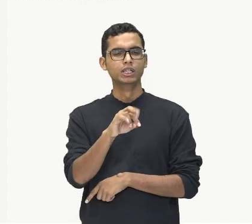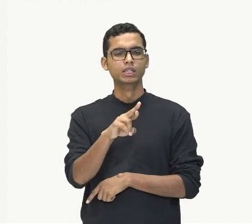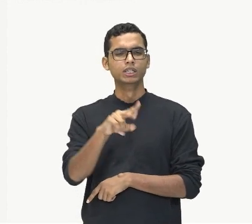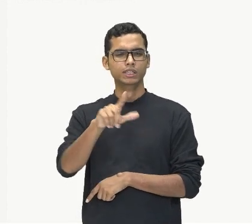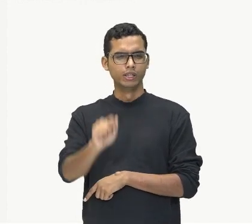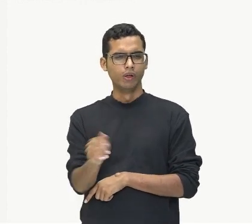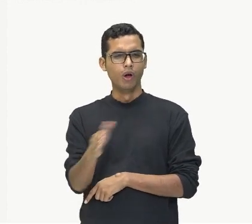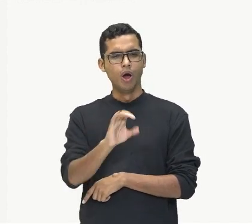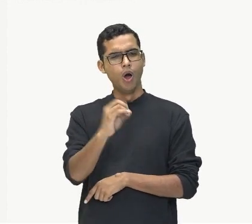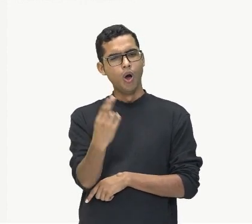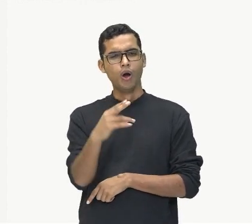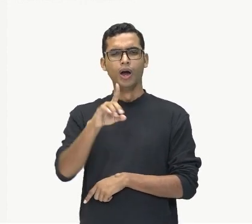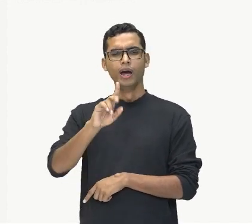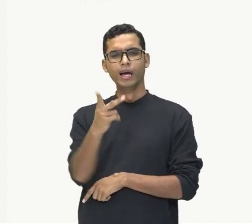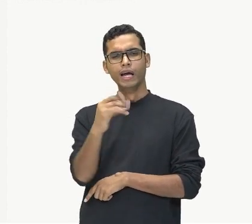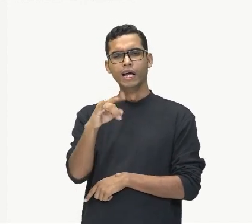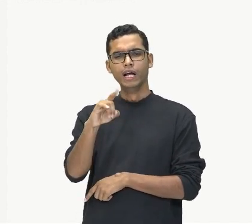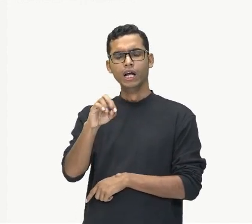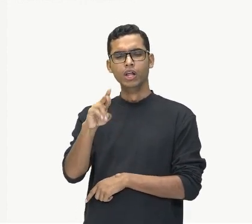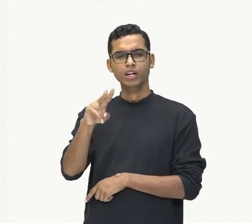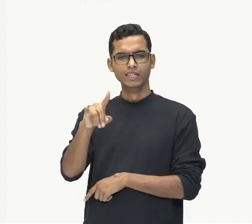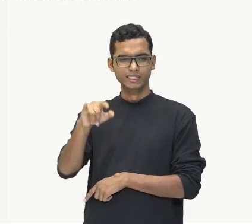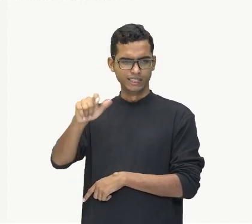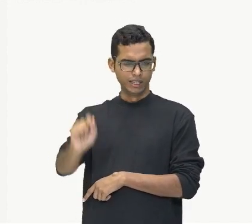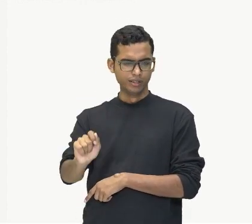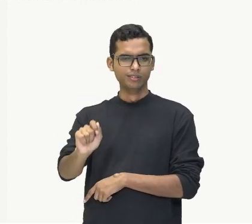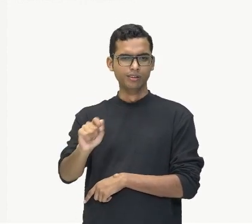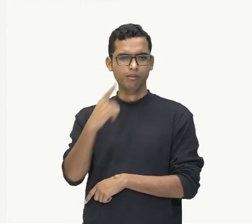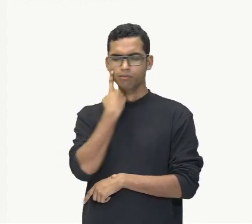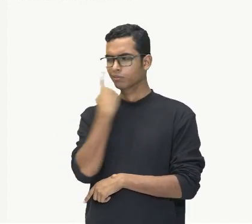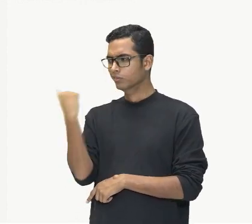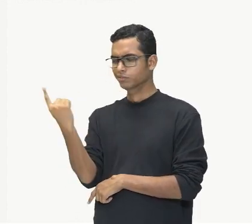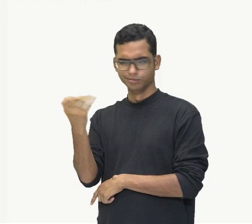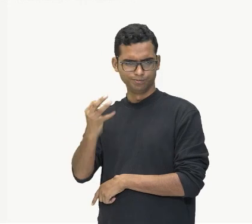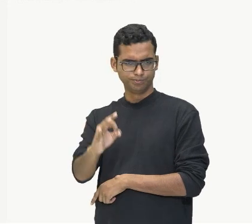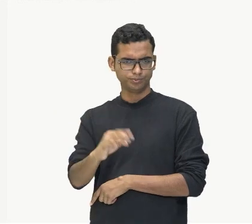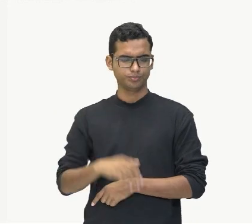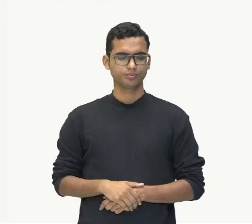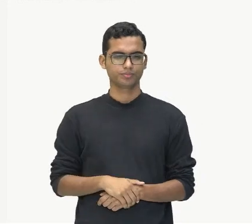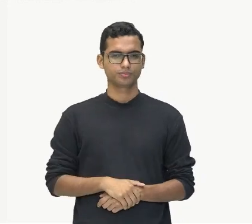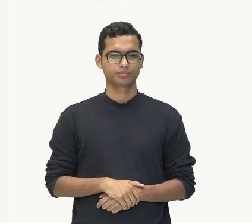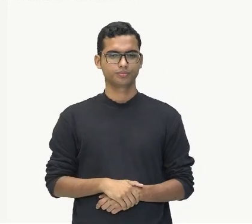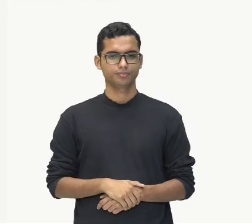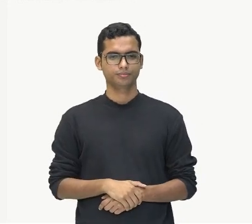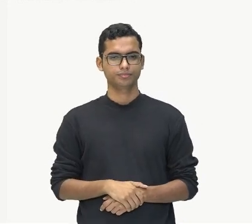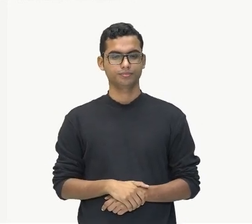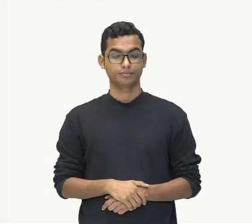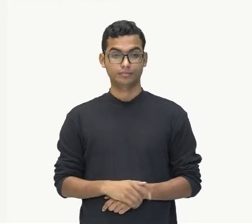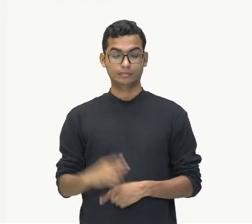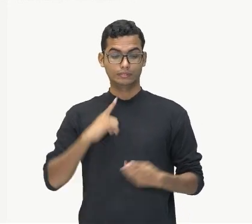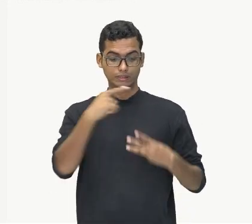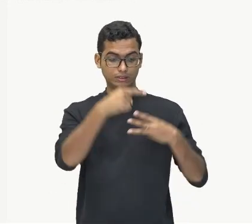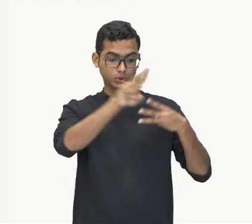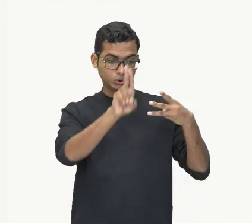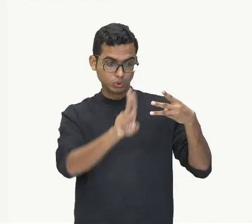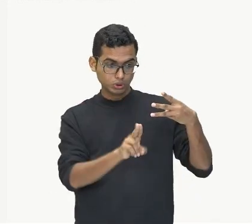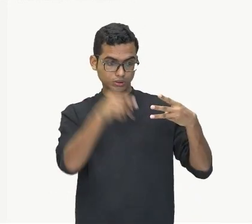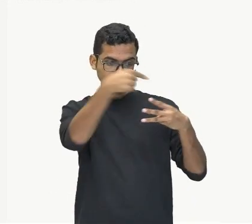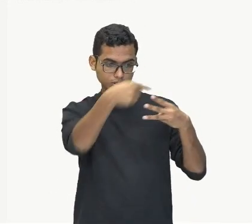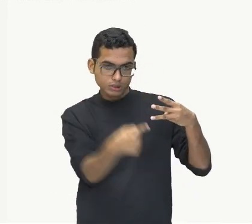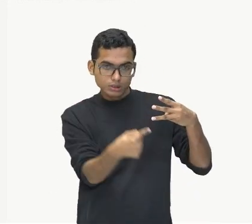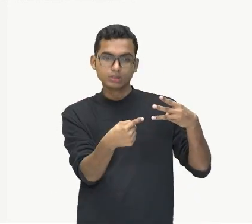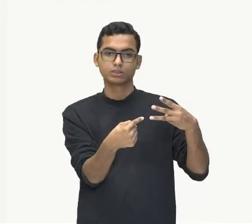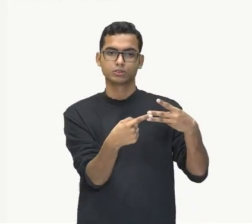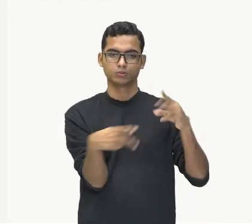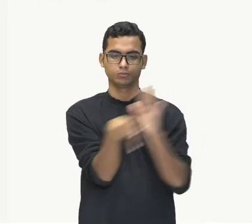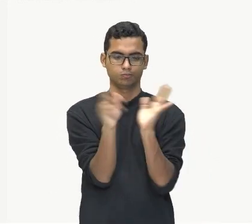de oxidrila ou hidroxila, tá? Olha, são 3 nomes aí para esse grupo,